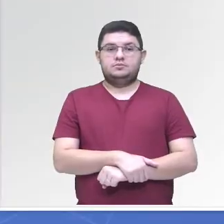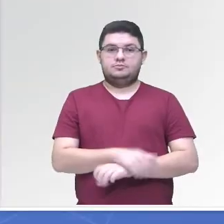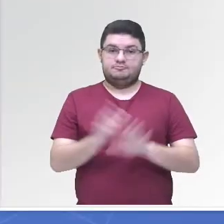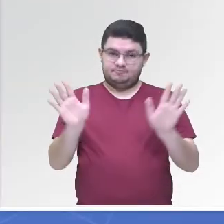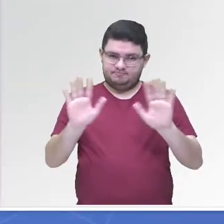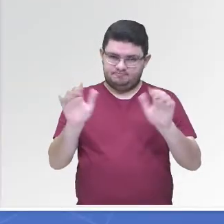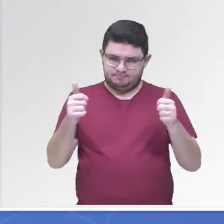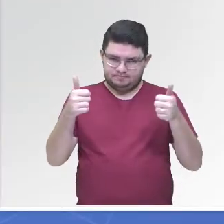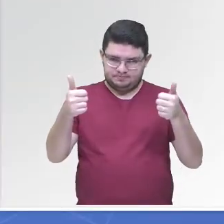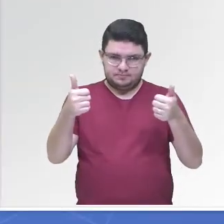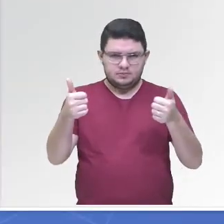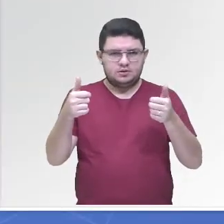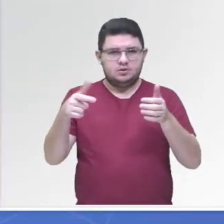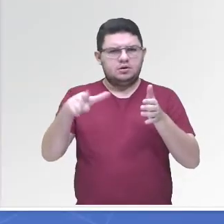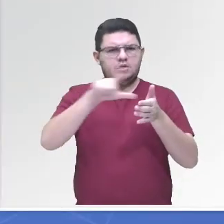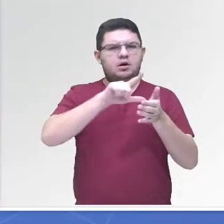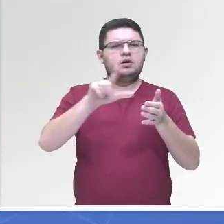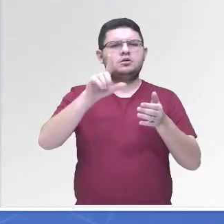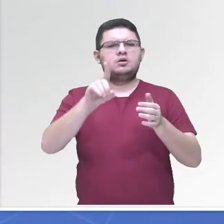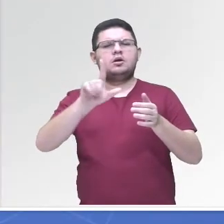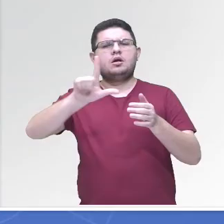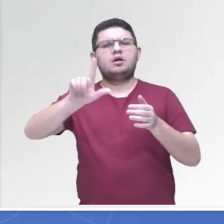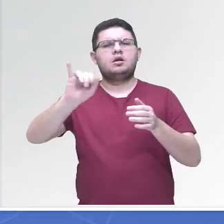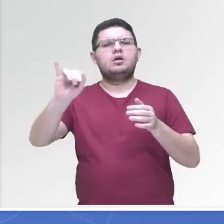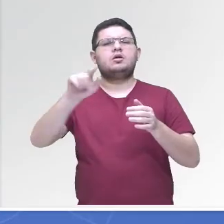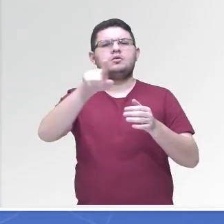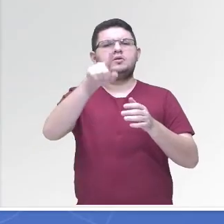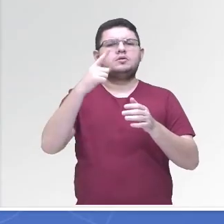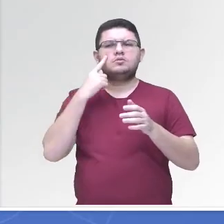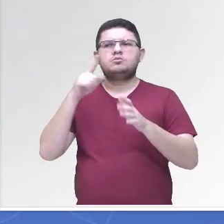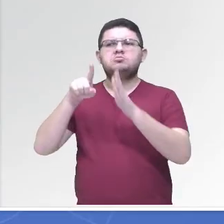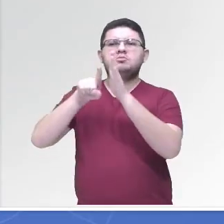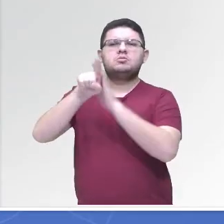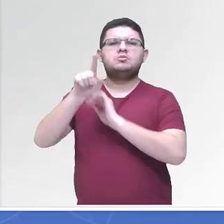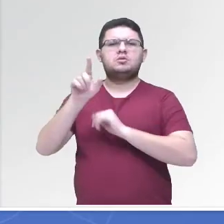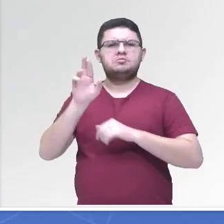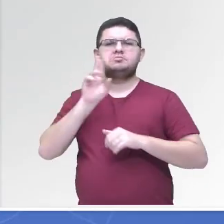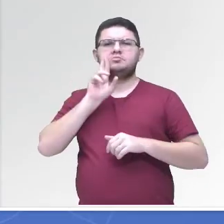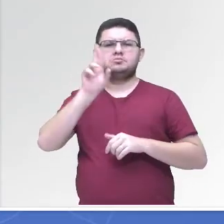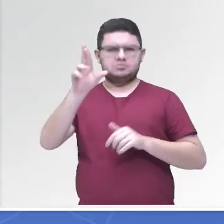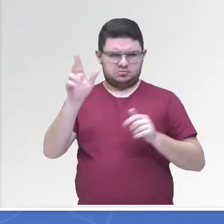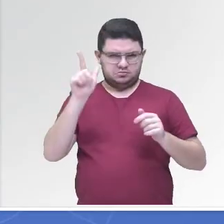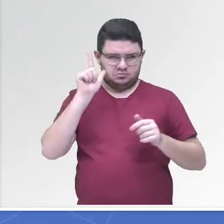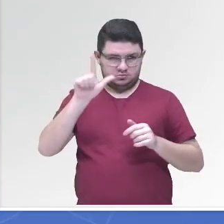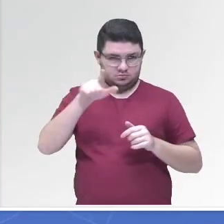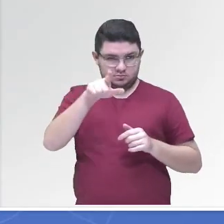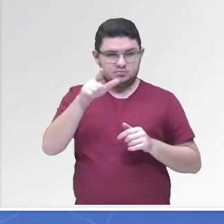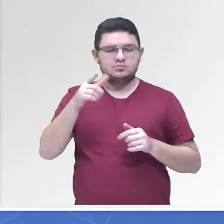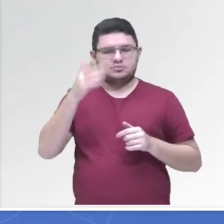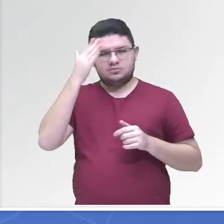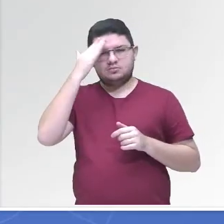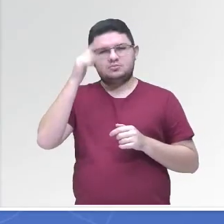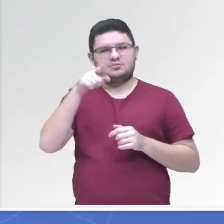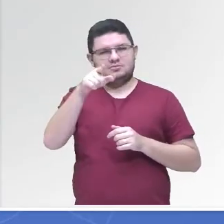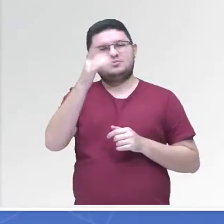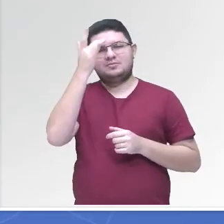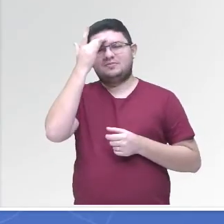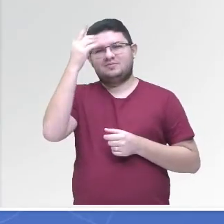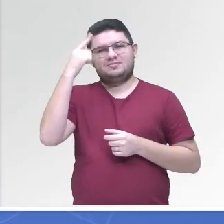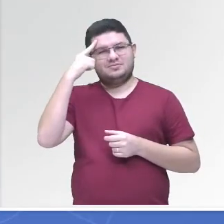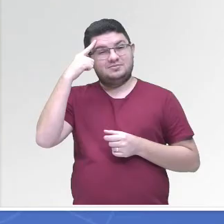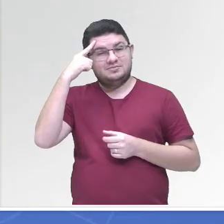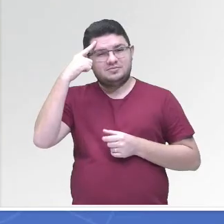E aí, gente, como foi a DLI? Conseguiram fazer? Eu sei, tava fácil, né? Então, bora dar uma olhadinha aí nas respostas